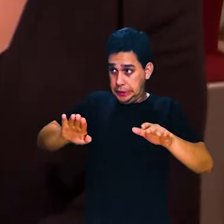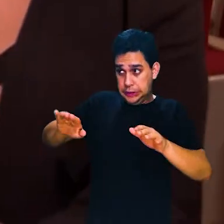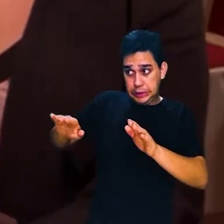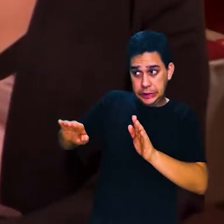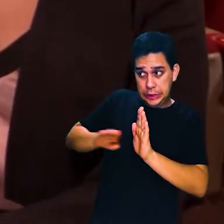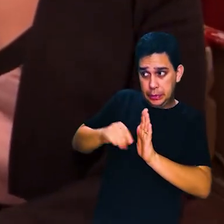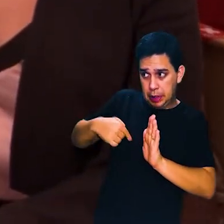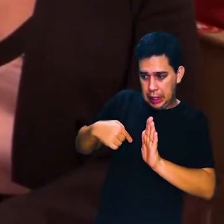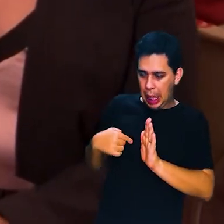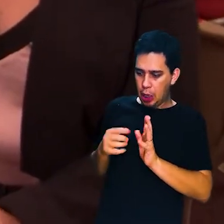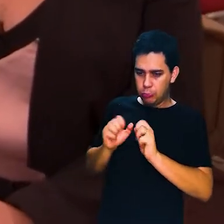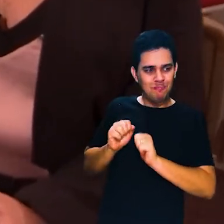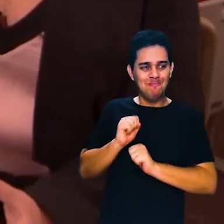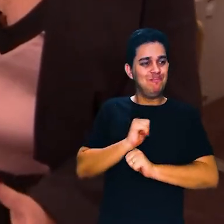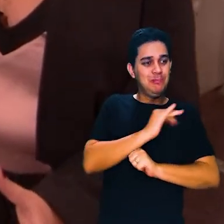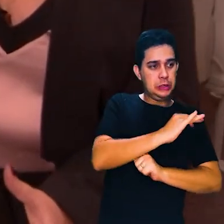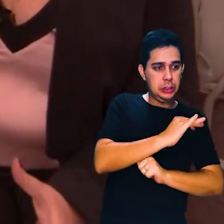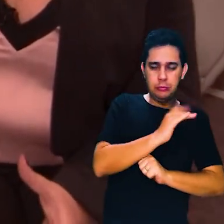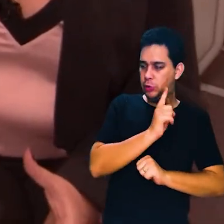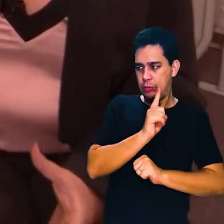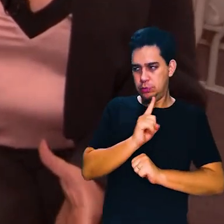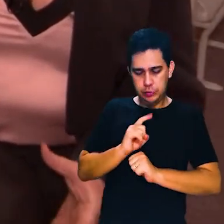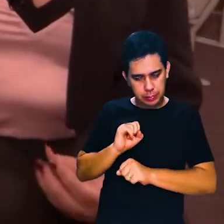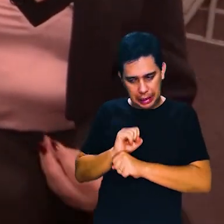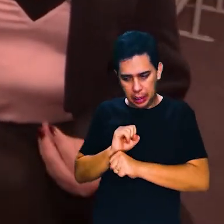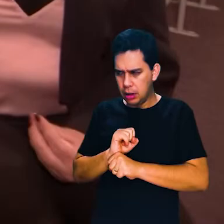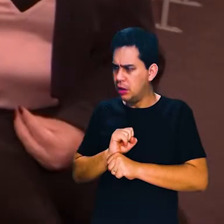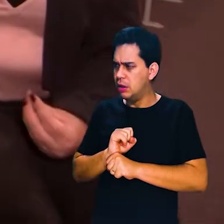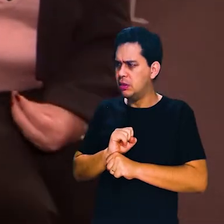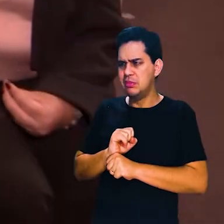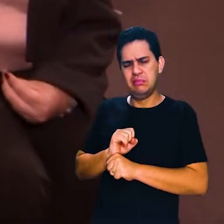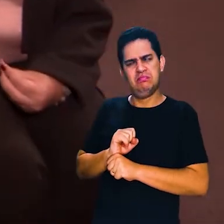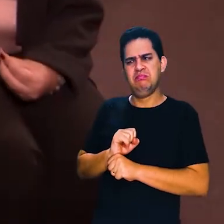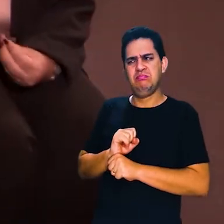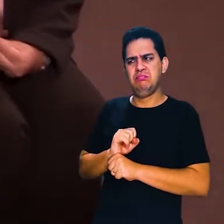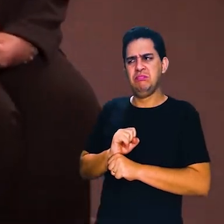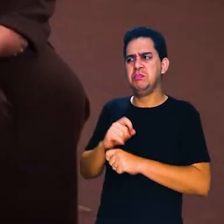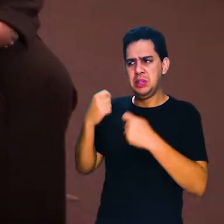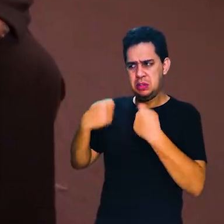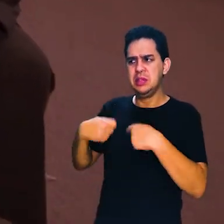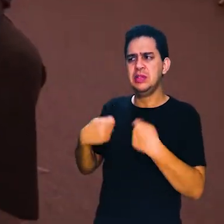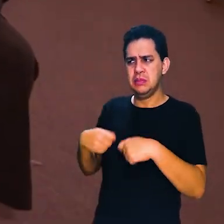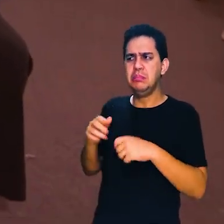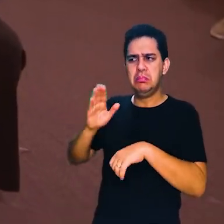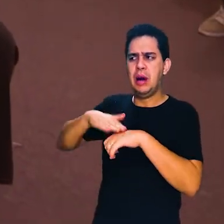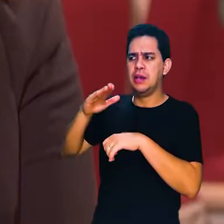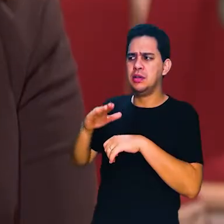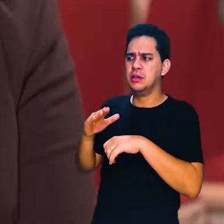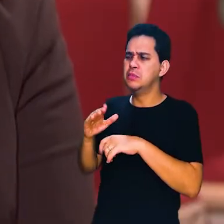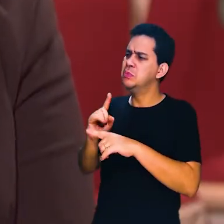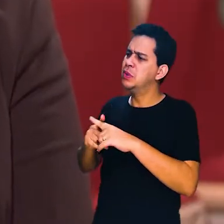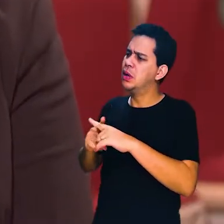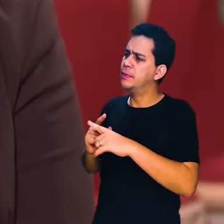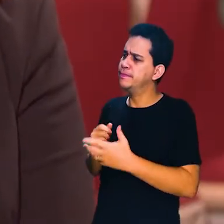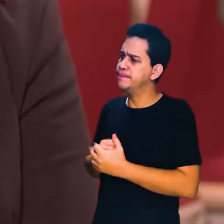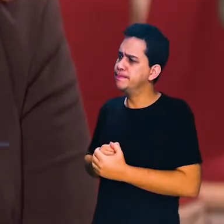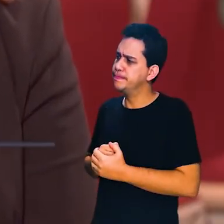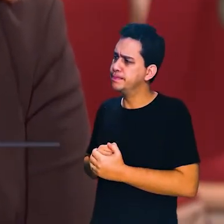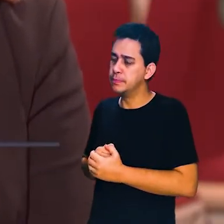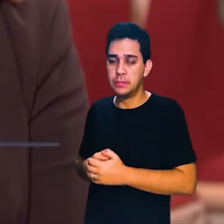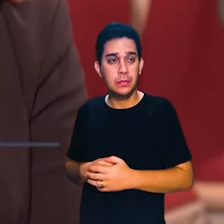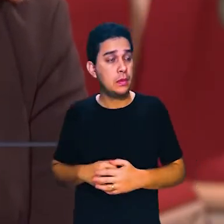mundo, a sociedade toda, consiga se engajar nesse sentimento de que cooperar para